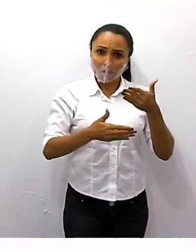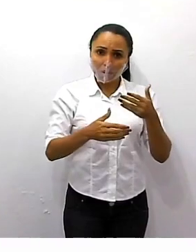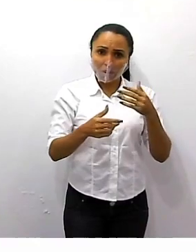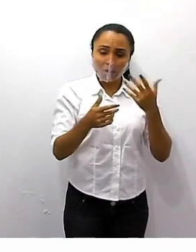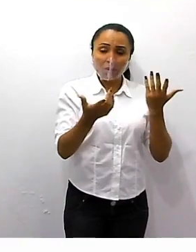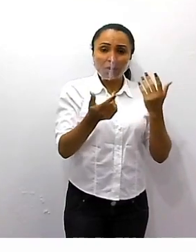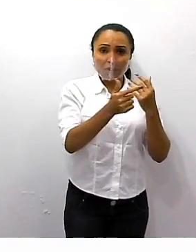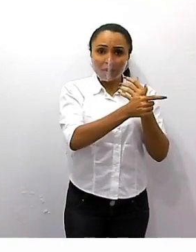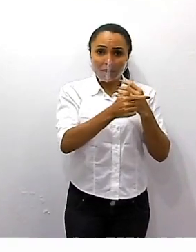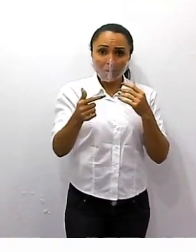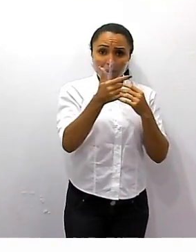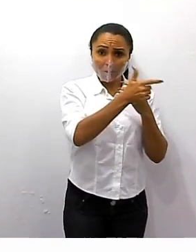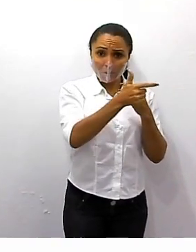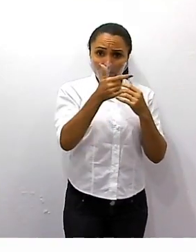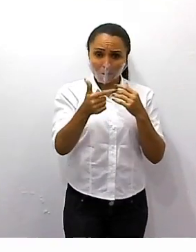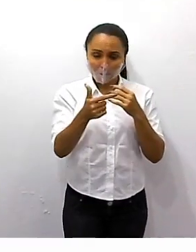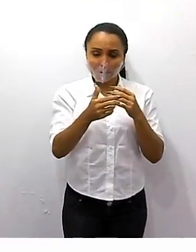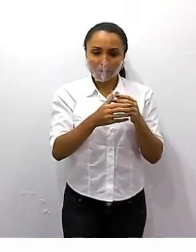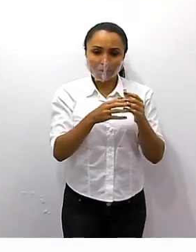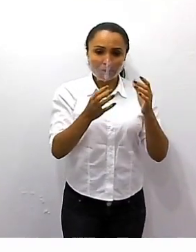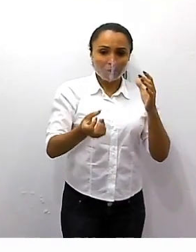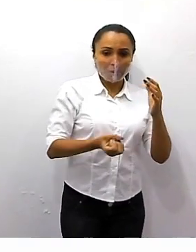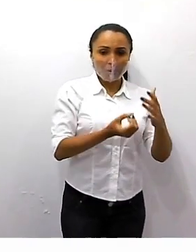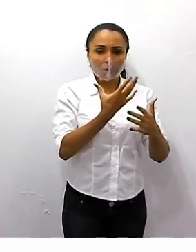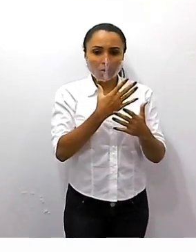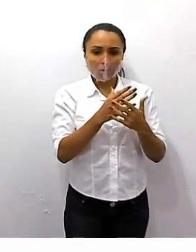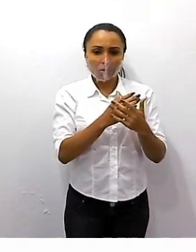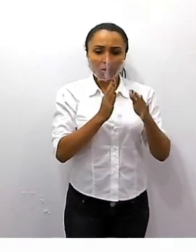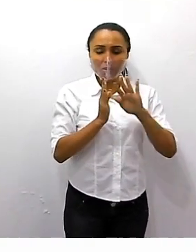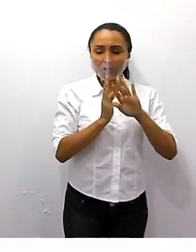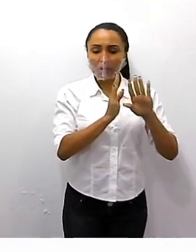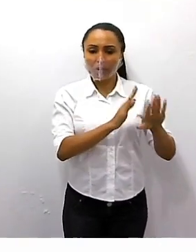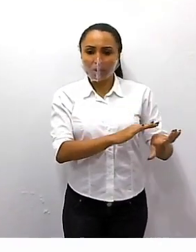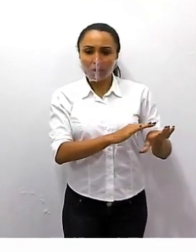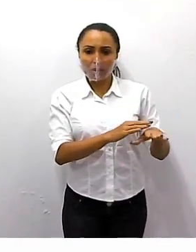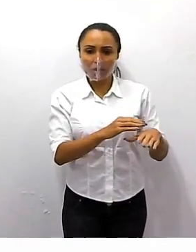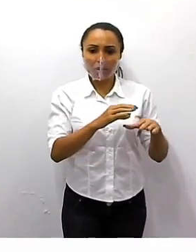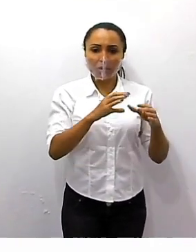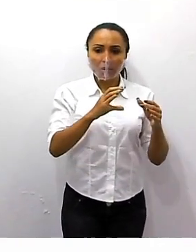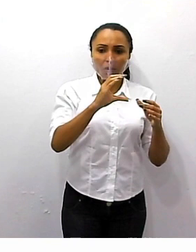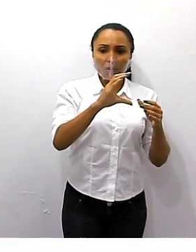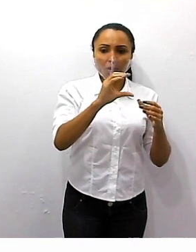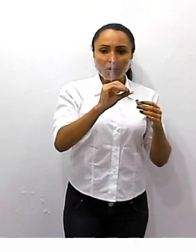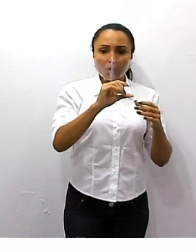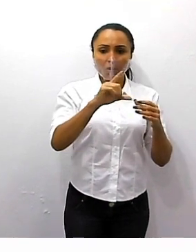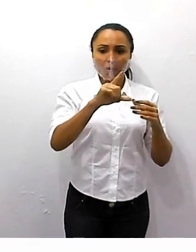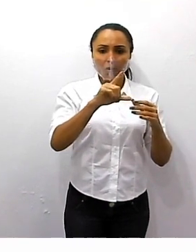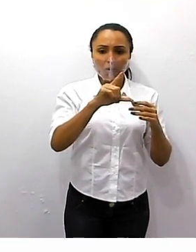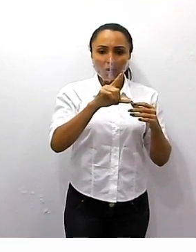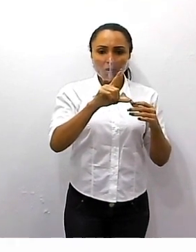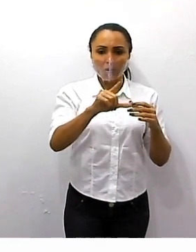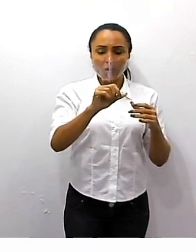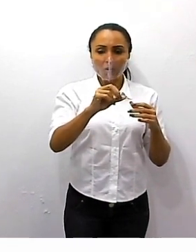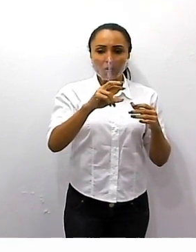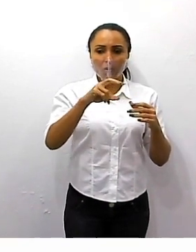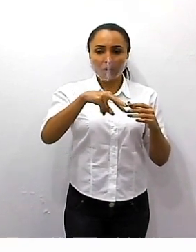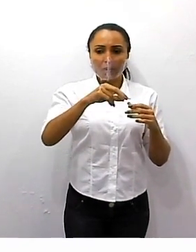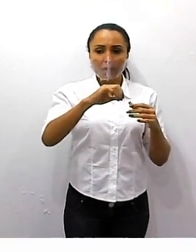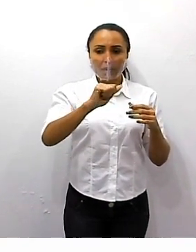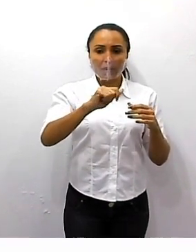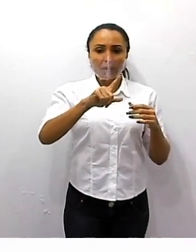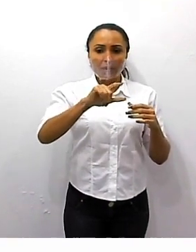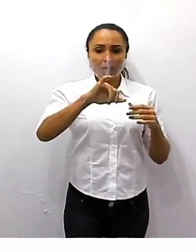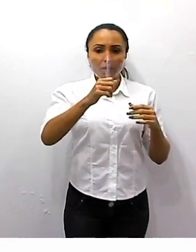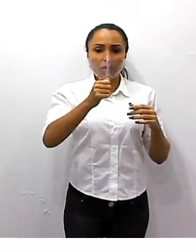22, não é isso? Surgiu de uma rejeição ao chamado colonialismo mental. Pregavam a